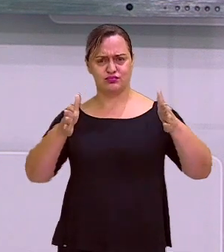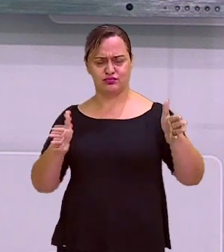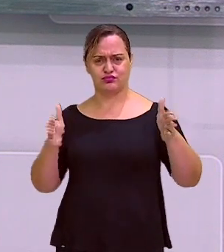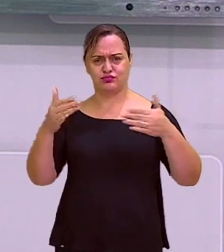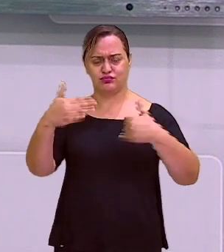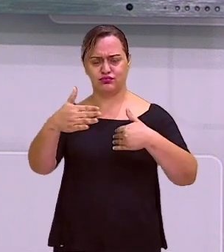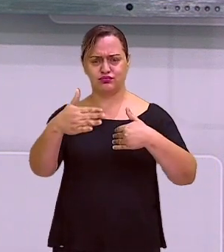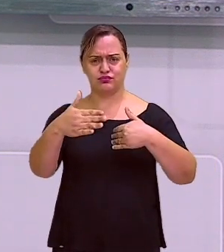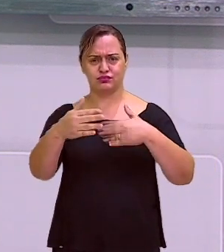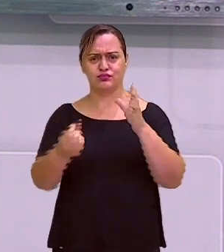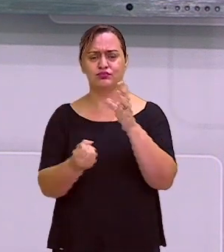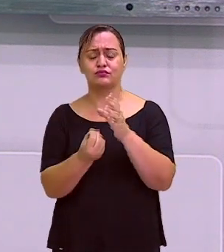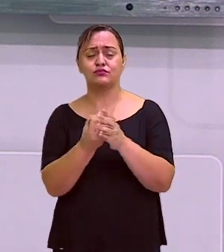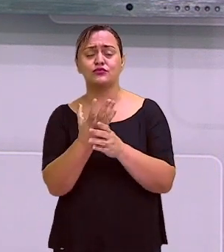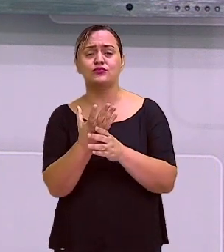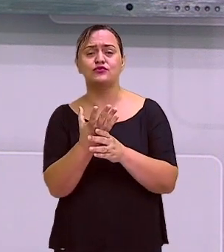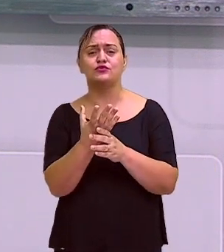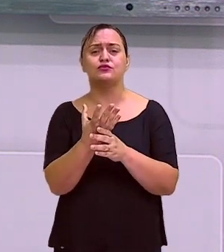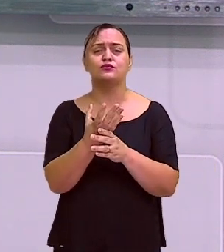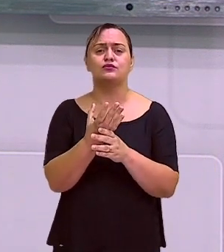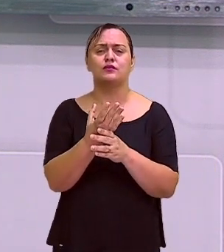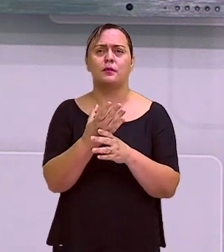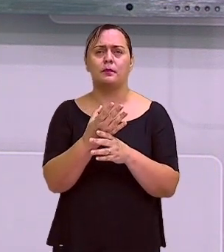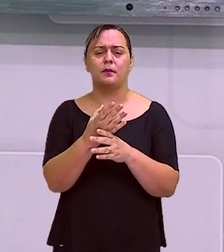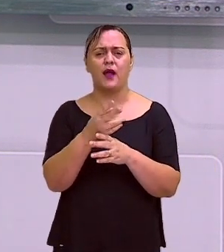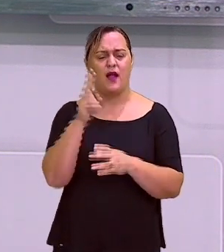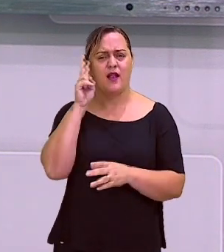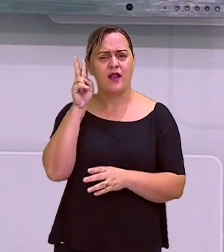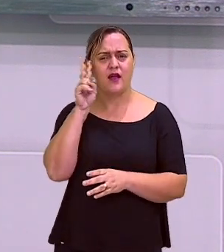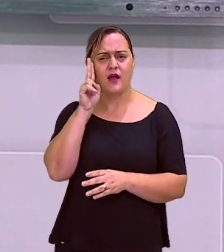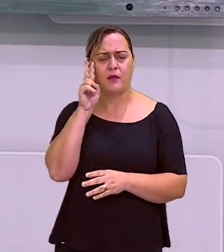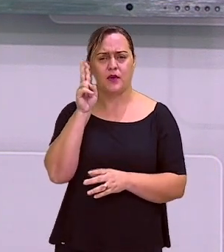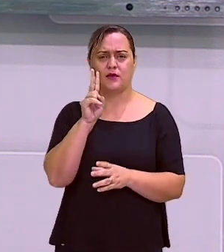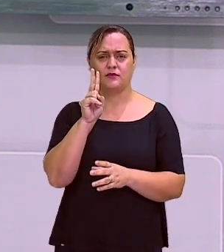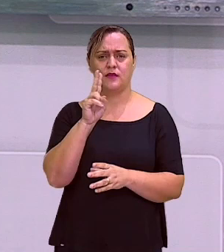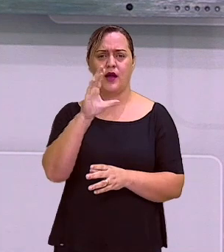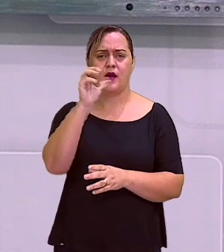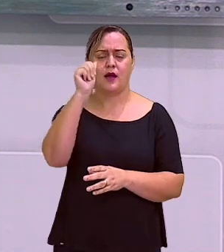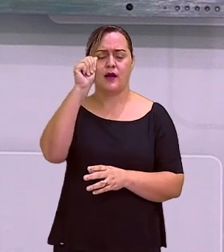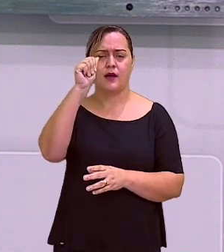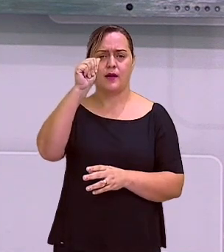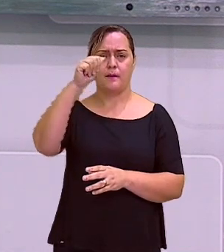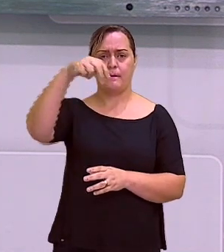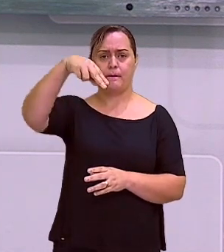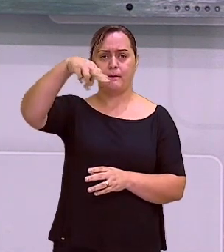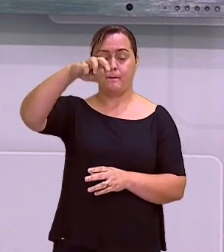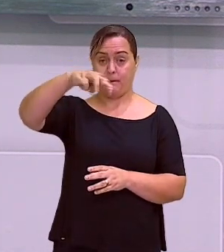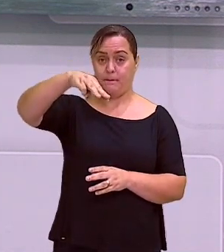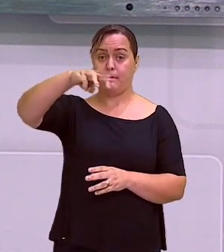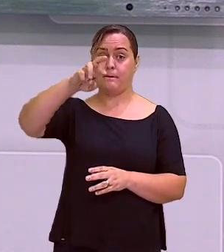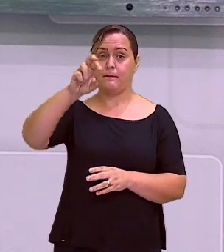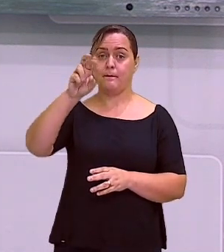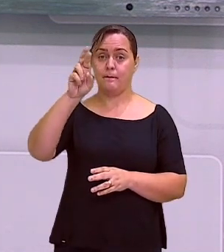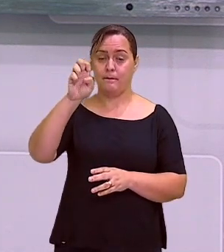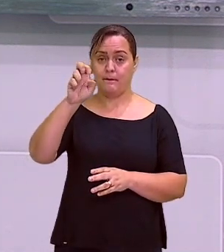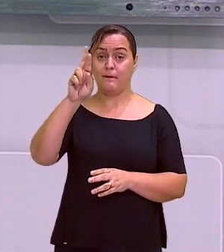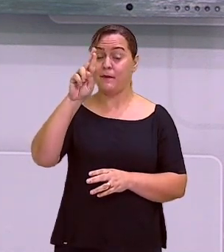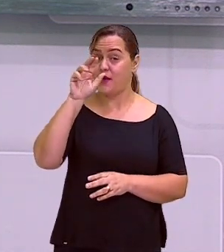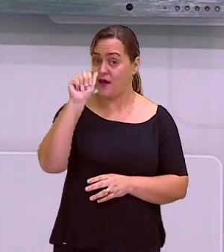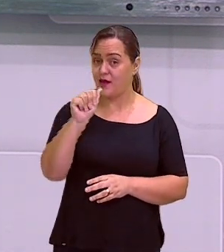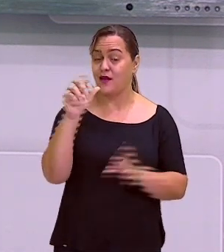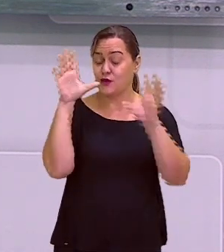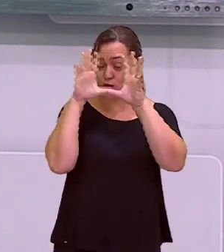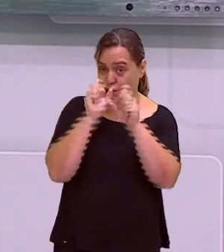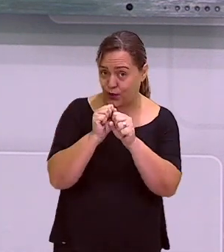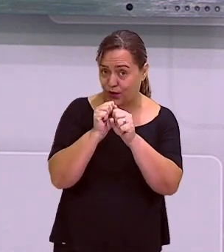ela surgiu quando aquela câmera escura, lá no século XV, por Leonardo da Vinci. Já essa agora, que foi a